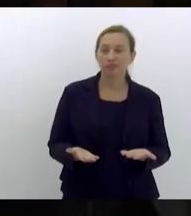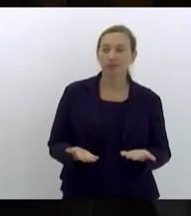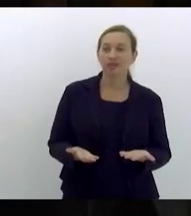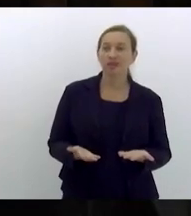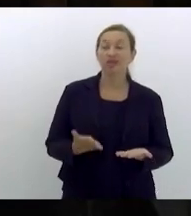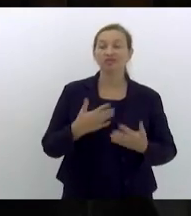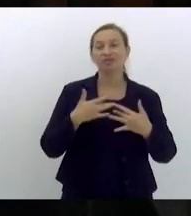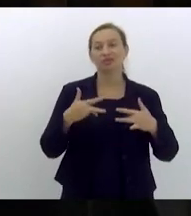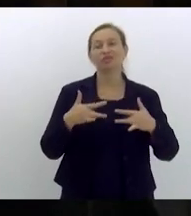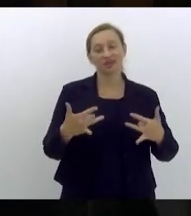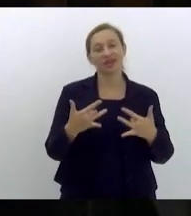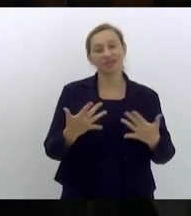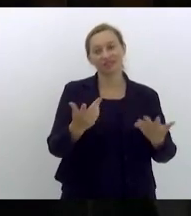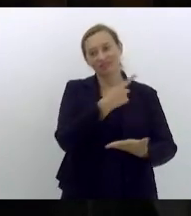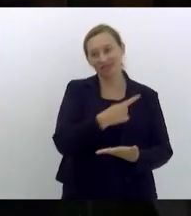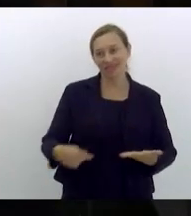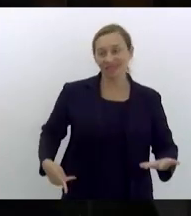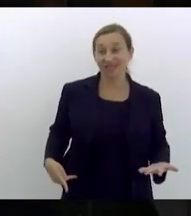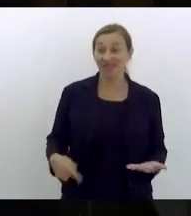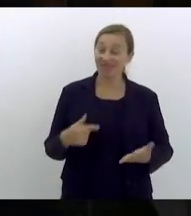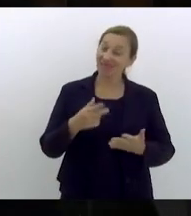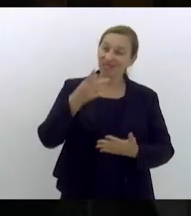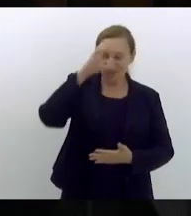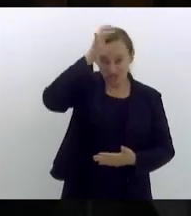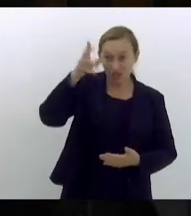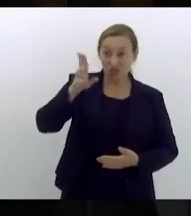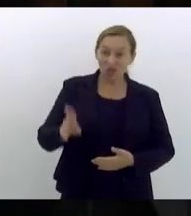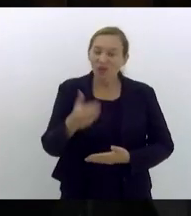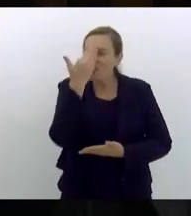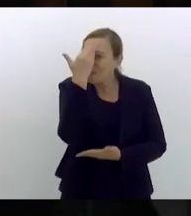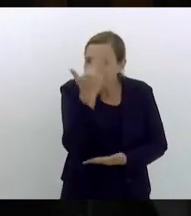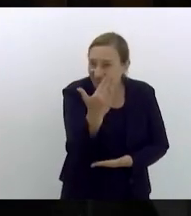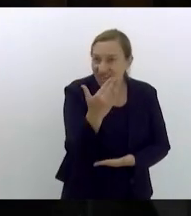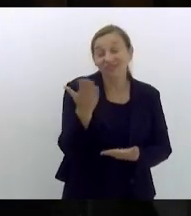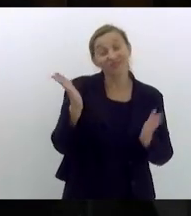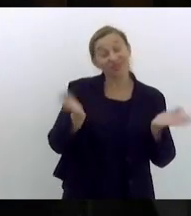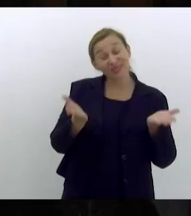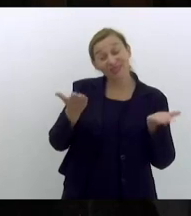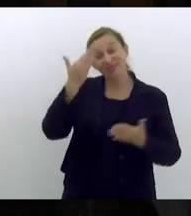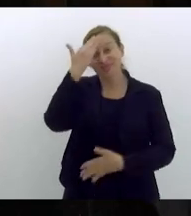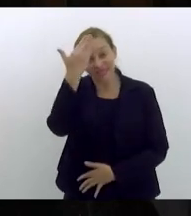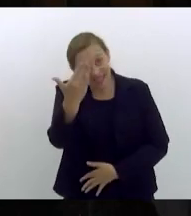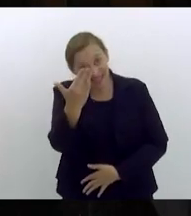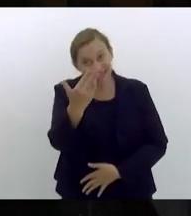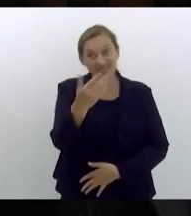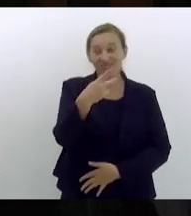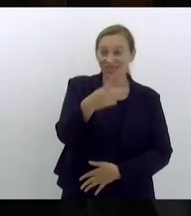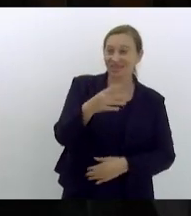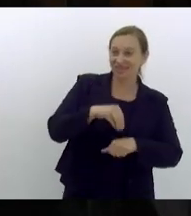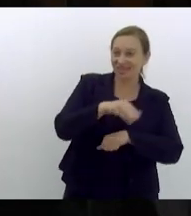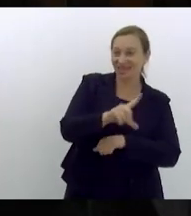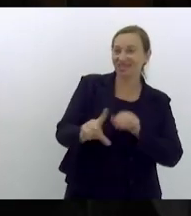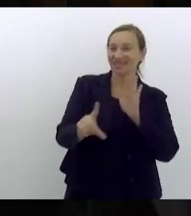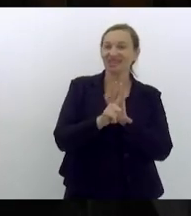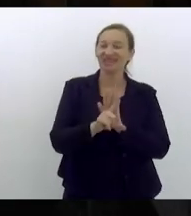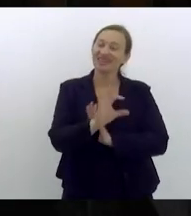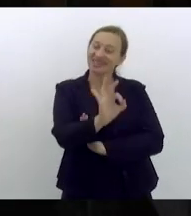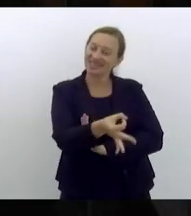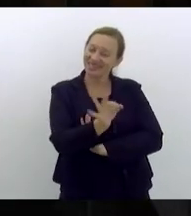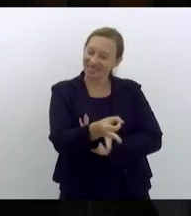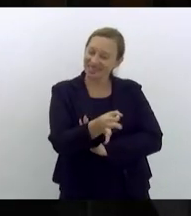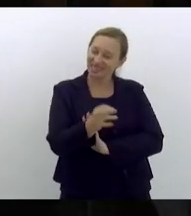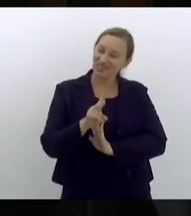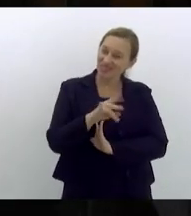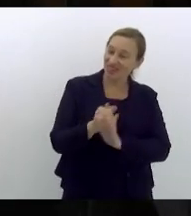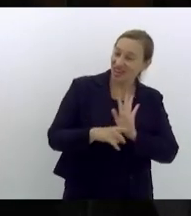meu minha solidariedade aqui é ele e eu te ajudo muito obrigado aí por hoje obrigado pela pela sua indicação Legislativa tenho certeza que